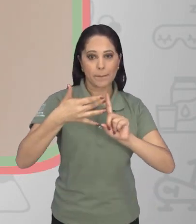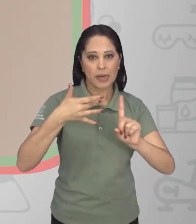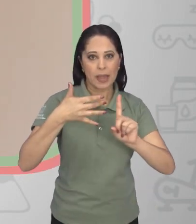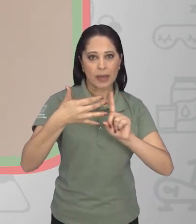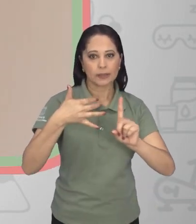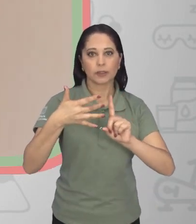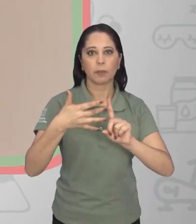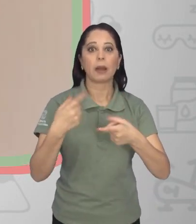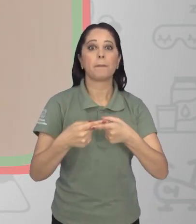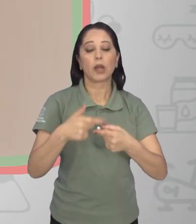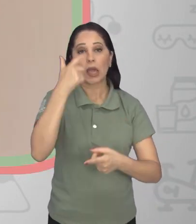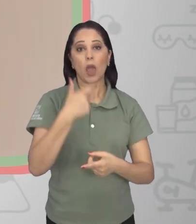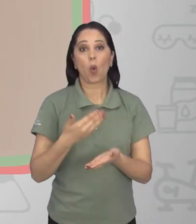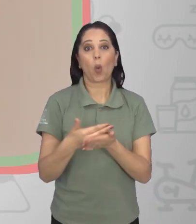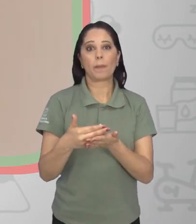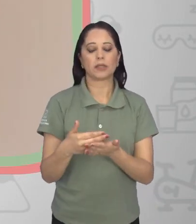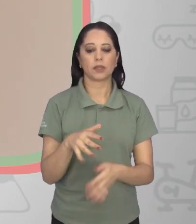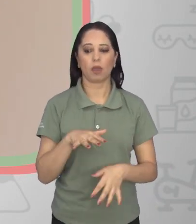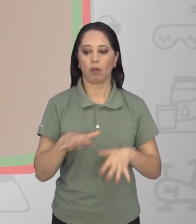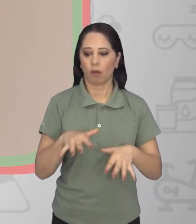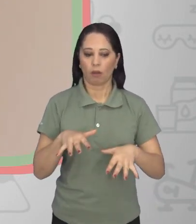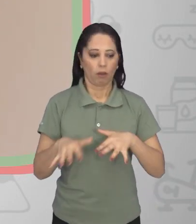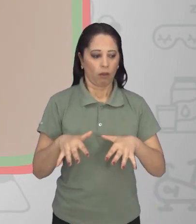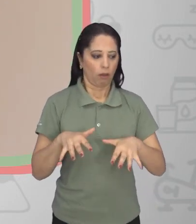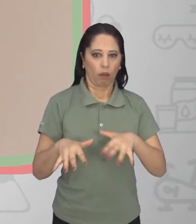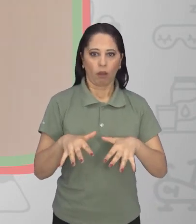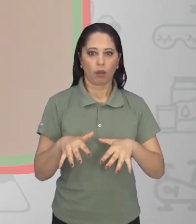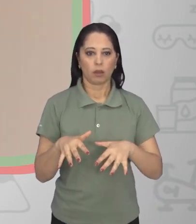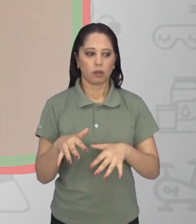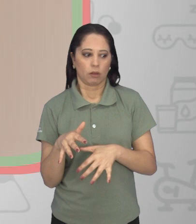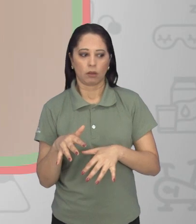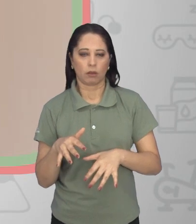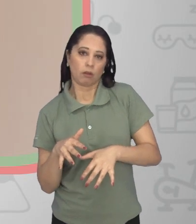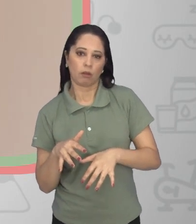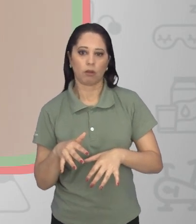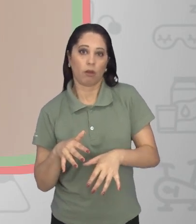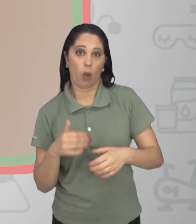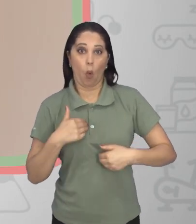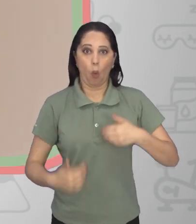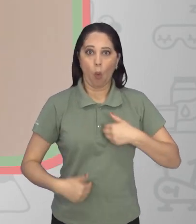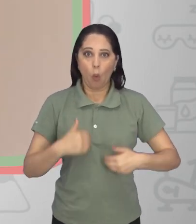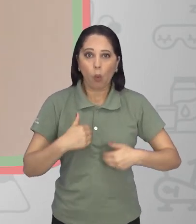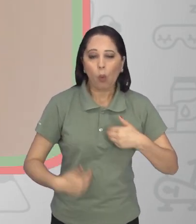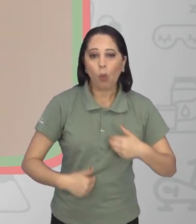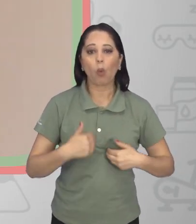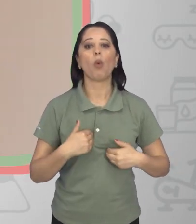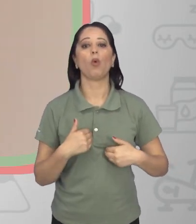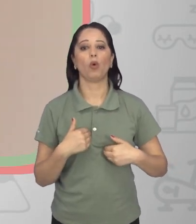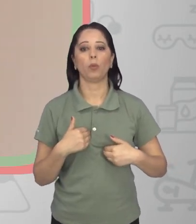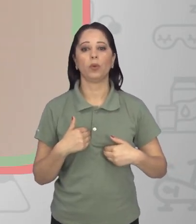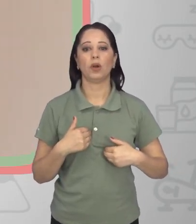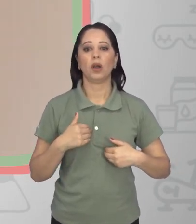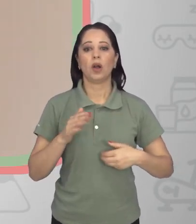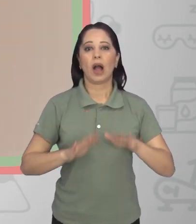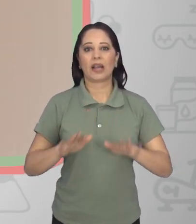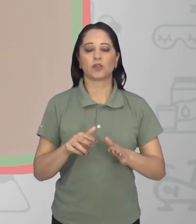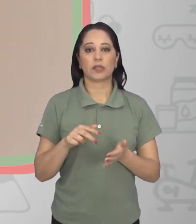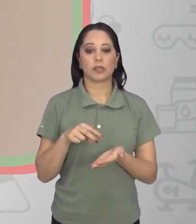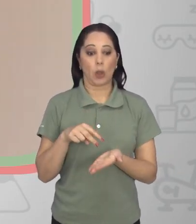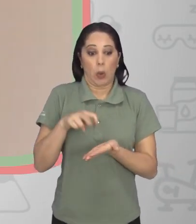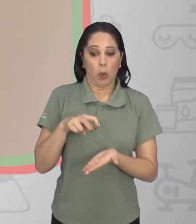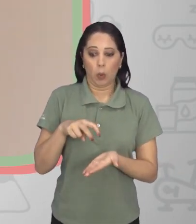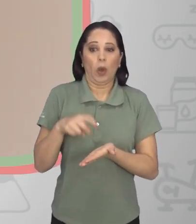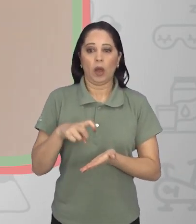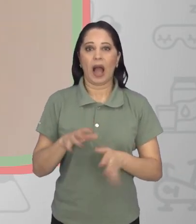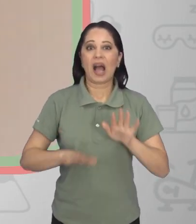6 anos de idade. Eu comecei com alguns espasmos motores, né, espasmos pelo